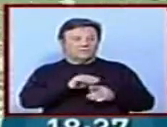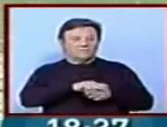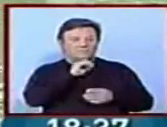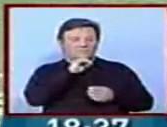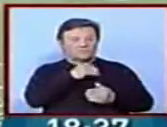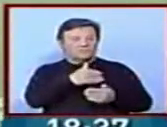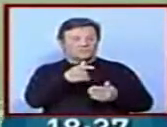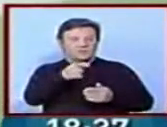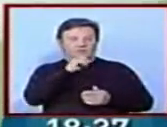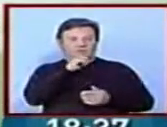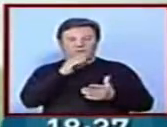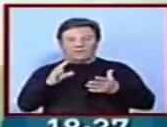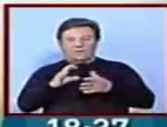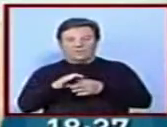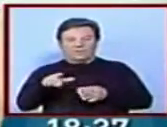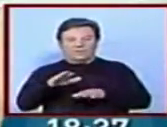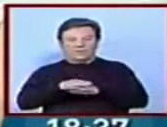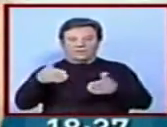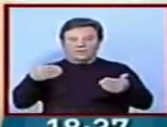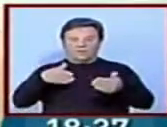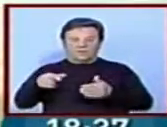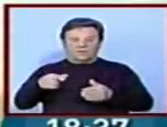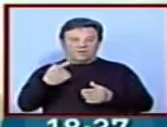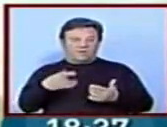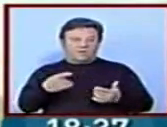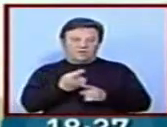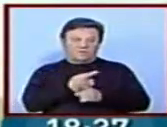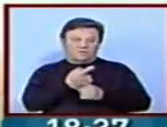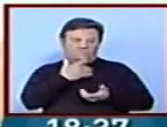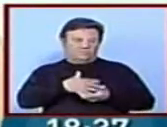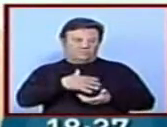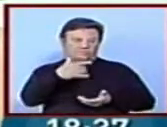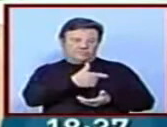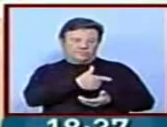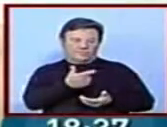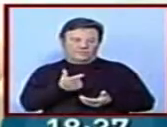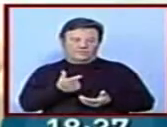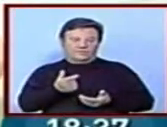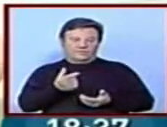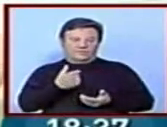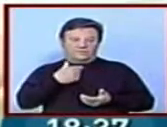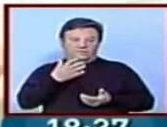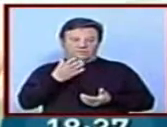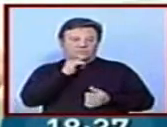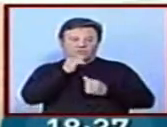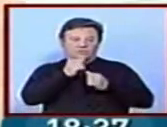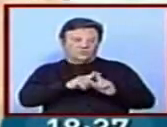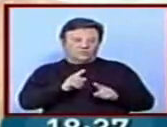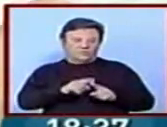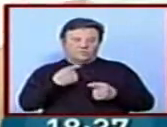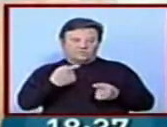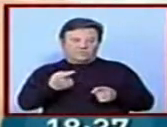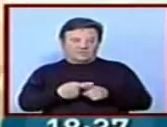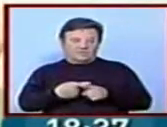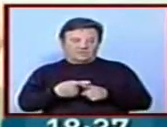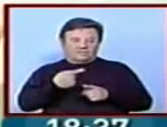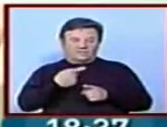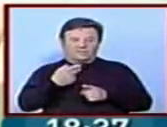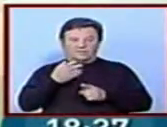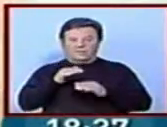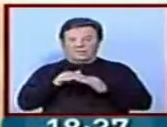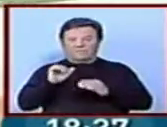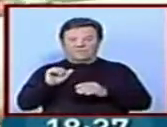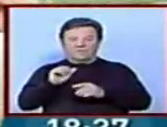depois possam aplicar nesses aquários? Há um monte de espécies que têm imensas cores e, portanto, que têm interesse a nível